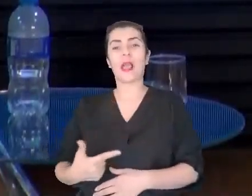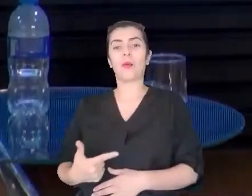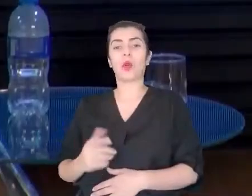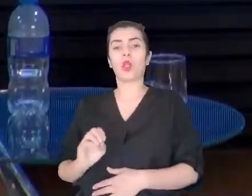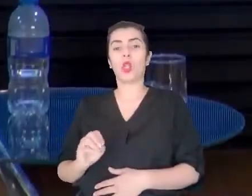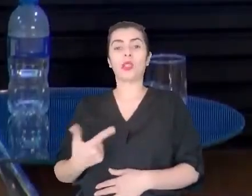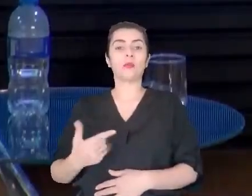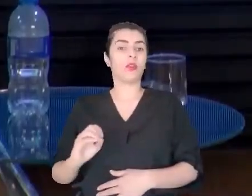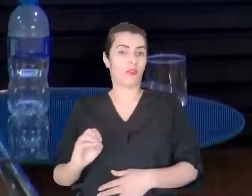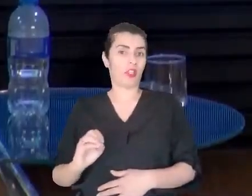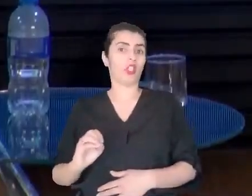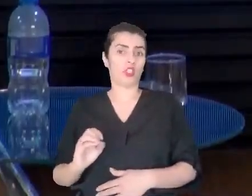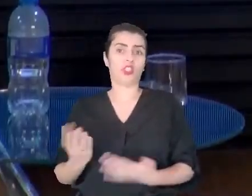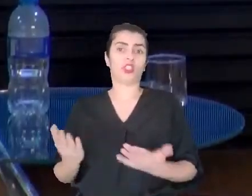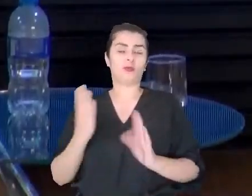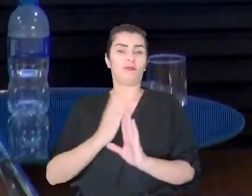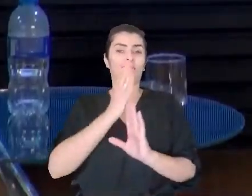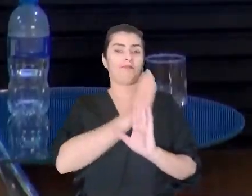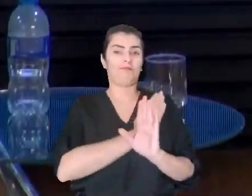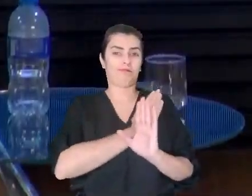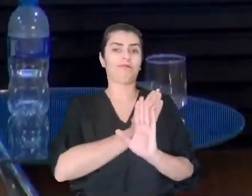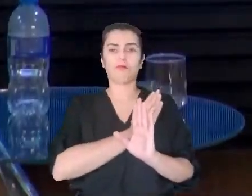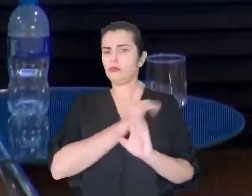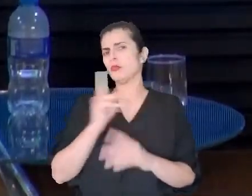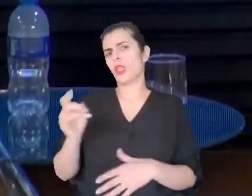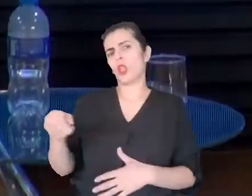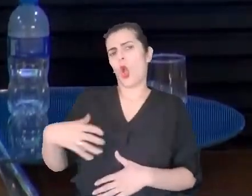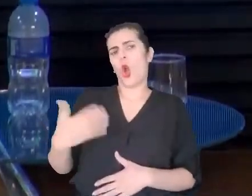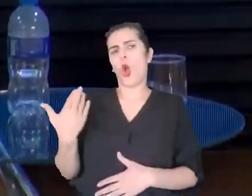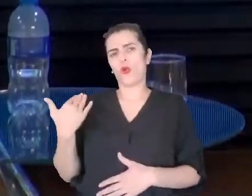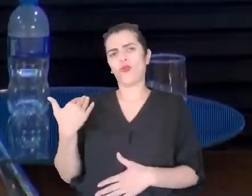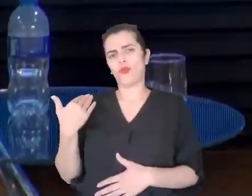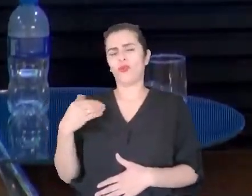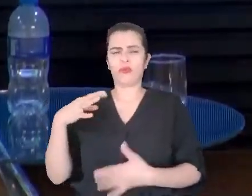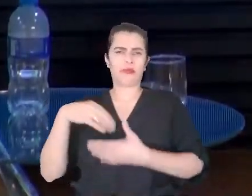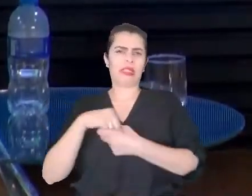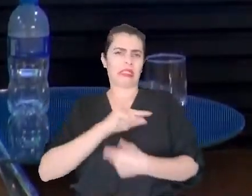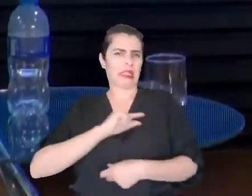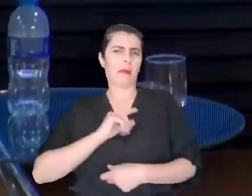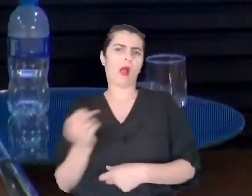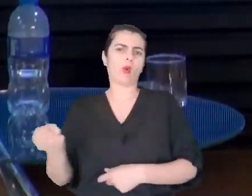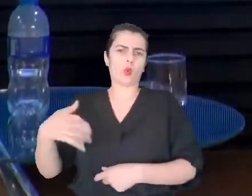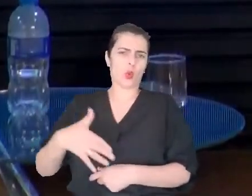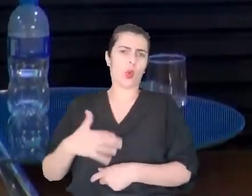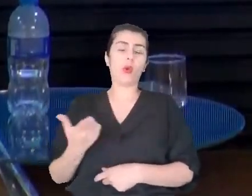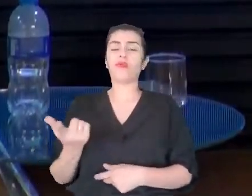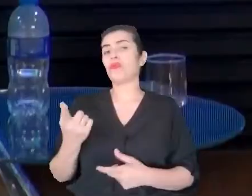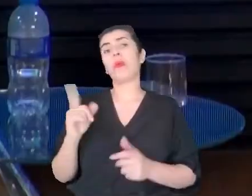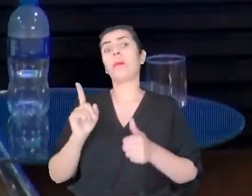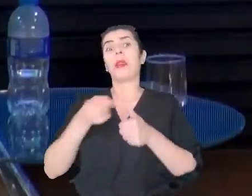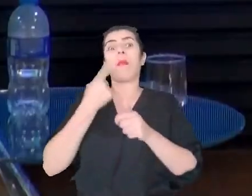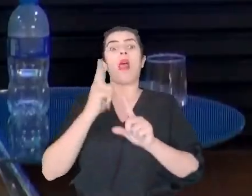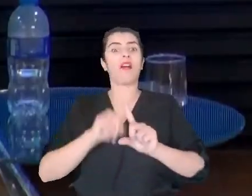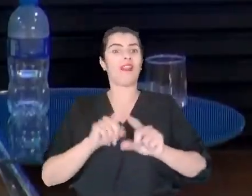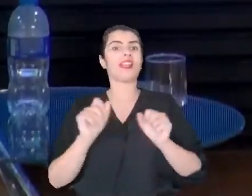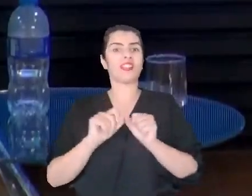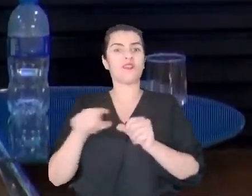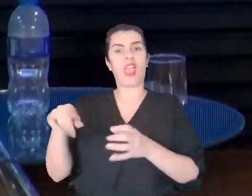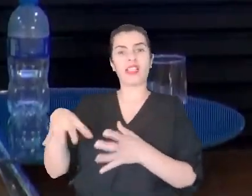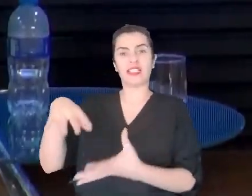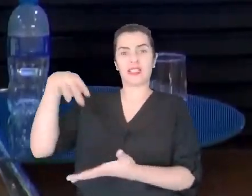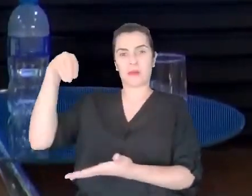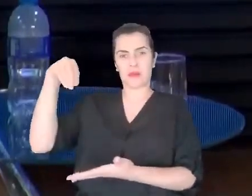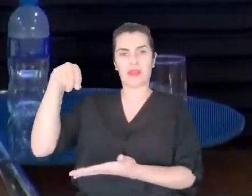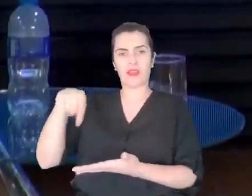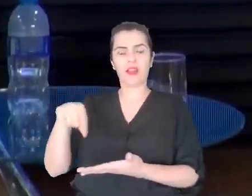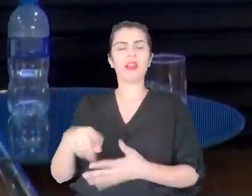uma operação nova, né, para a Samarco, né, inovadora para a empresa, a primeira vez que está se fazendo pilhamento, né? Havia